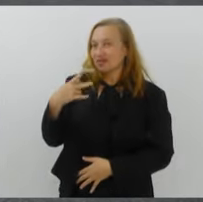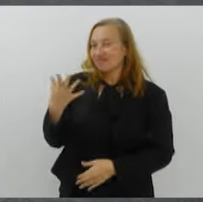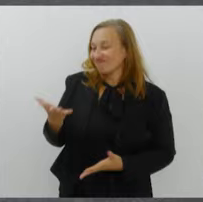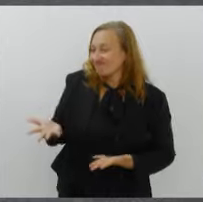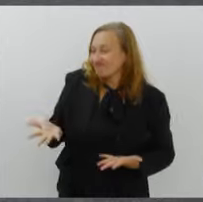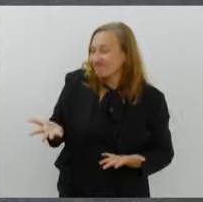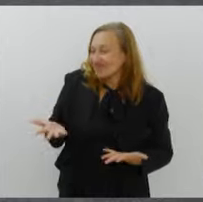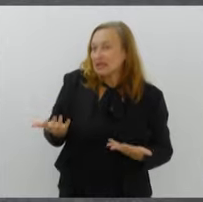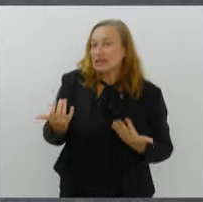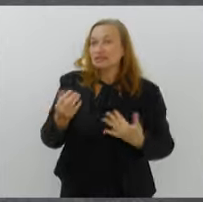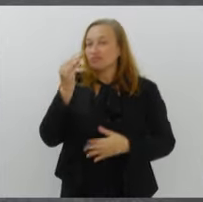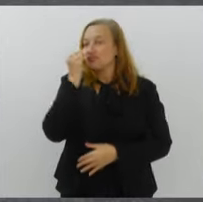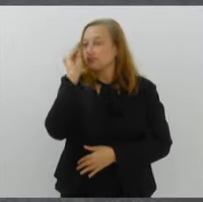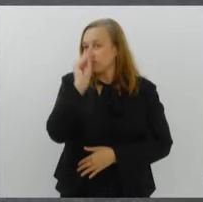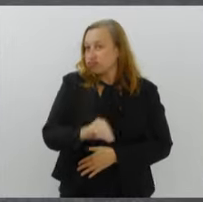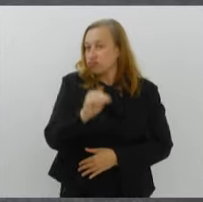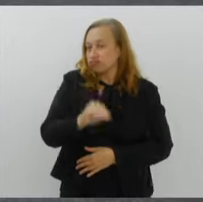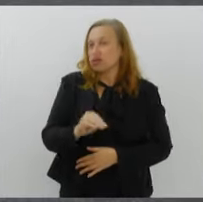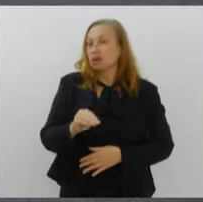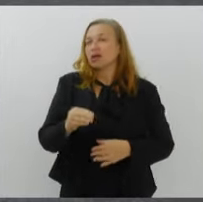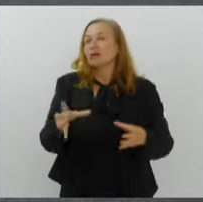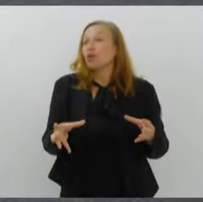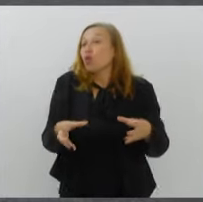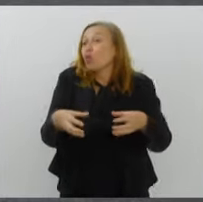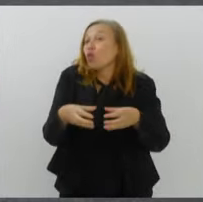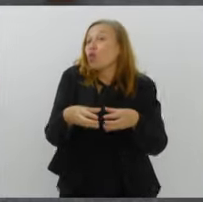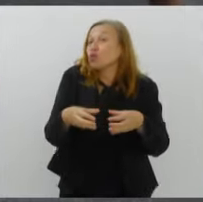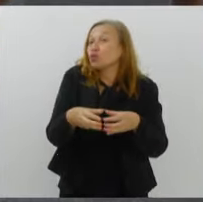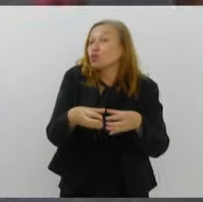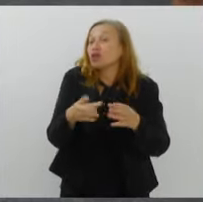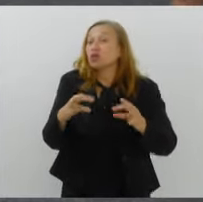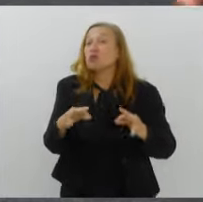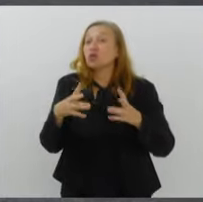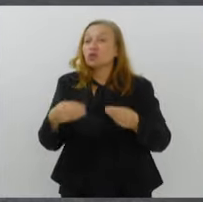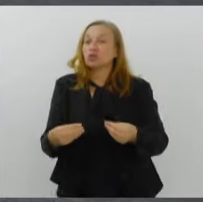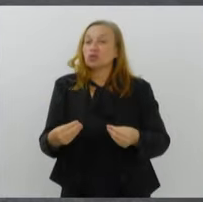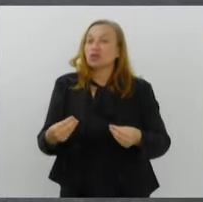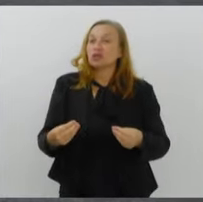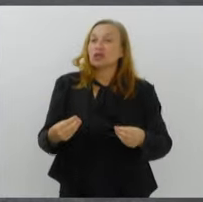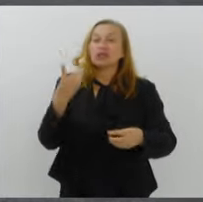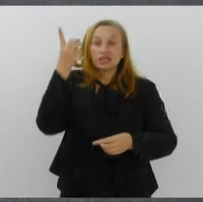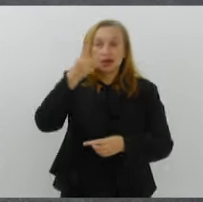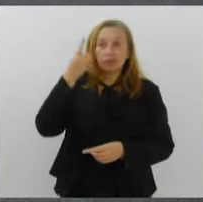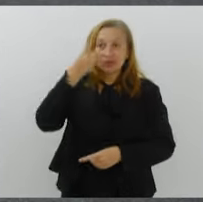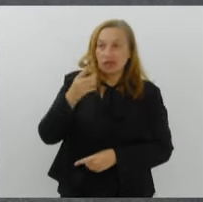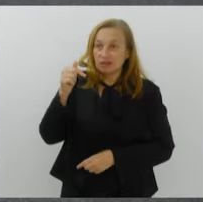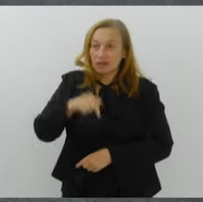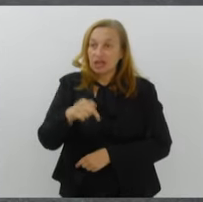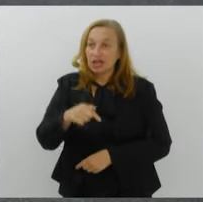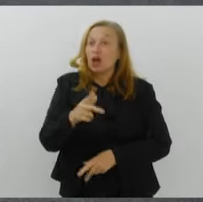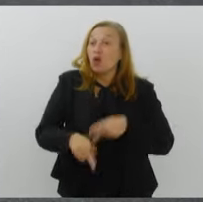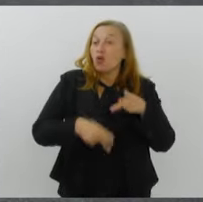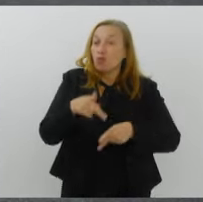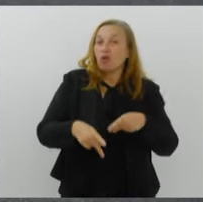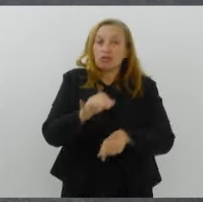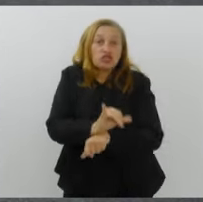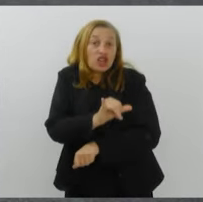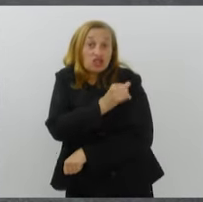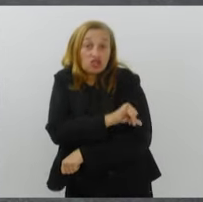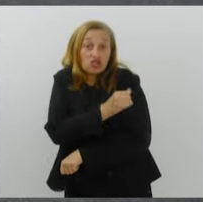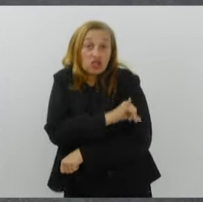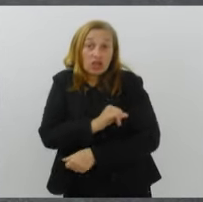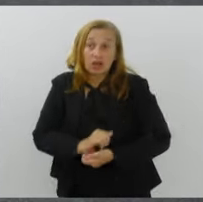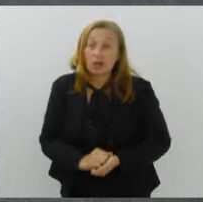ter desprezo pelo conjunto e por todos os deputados aqui presentes. A população do Estado do Rio de